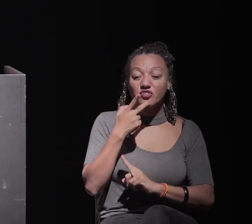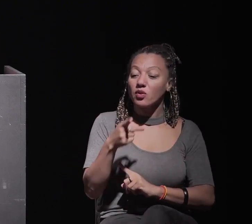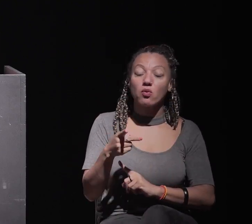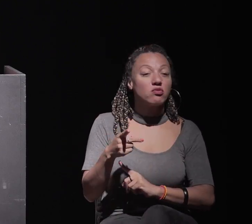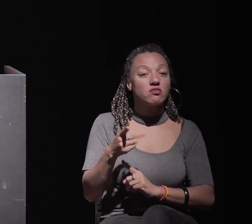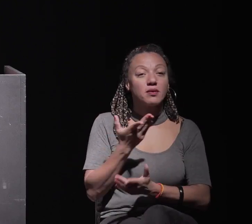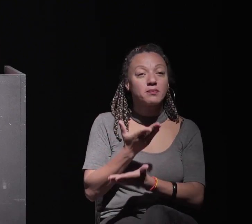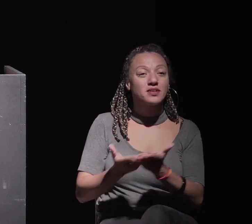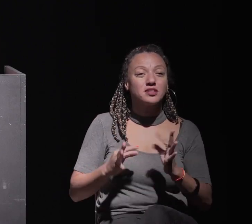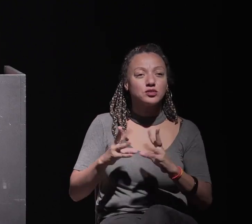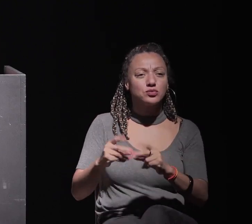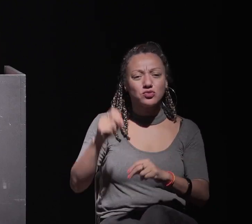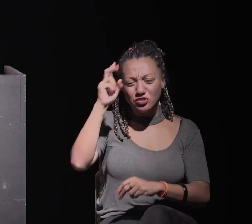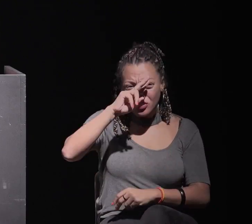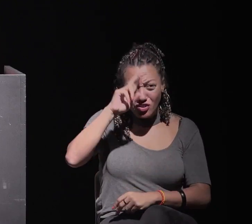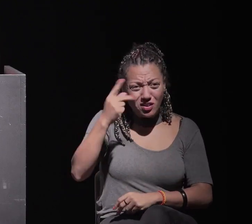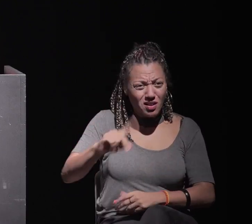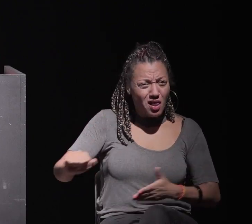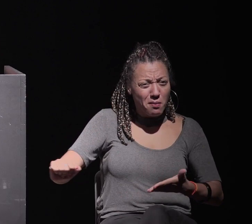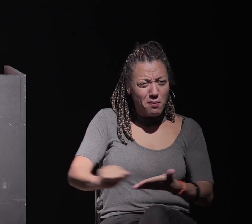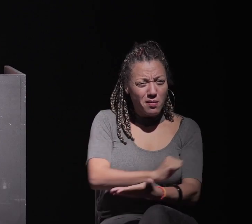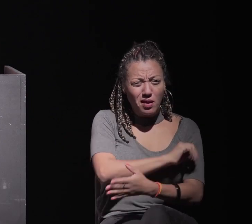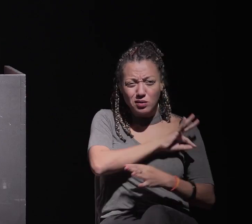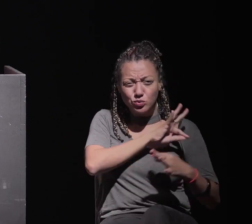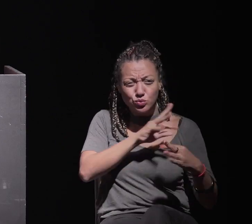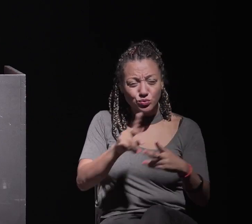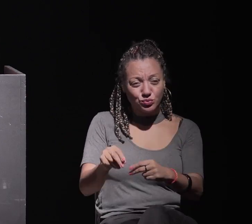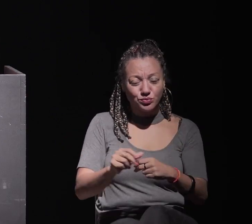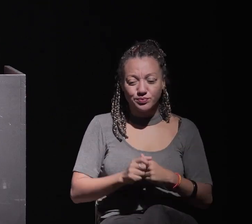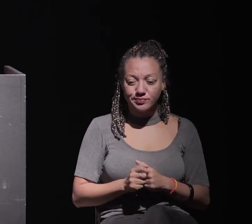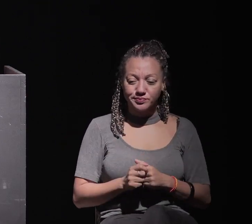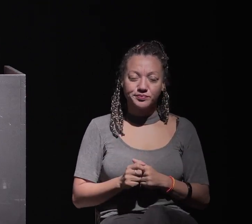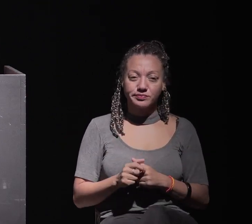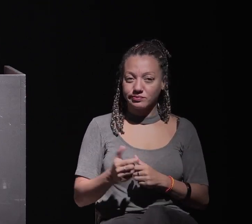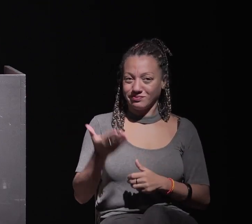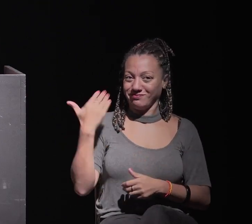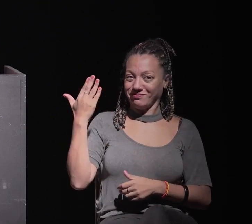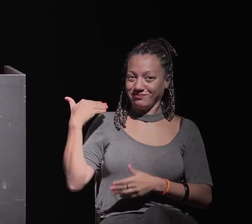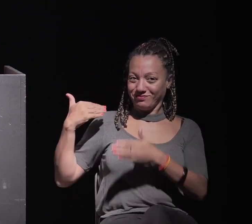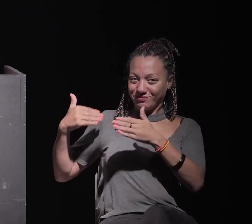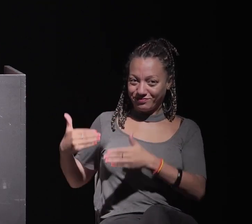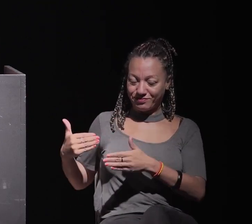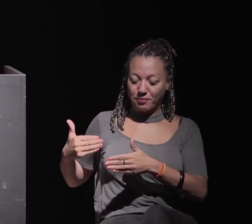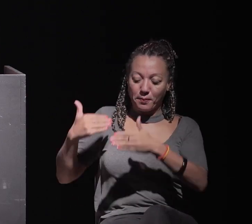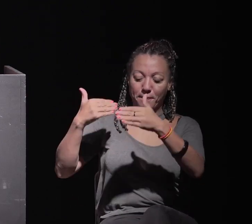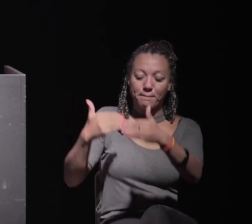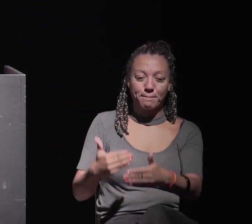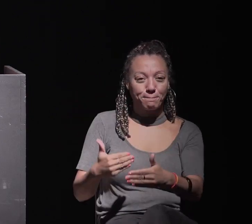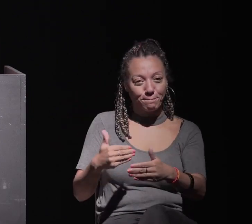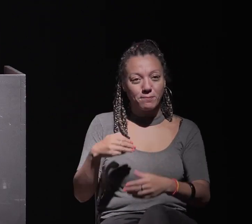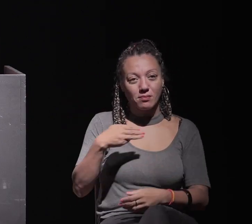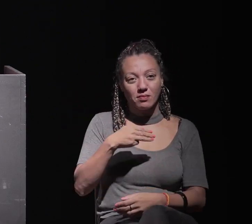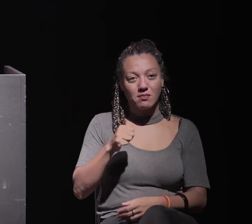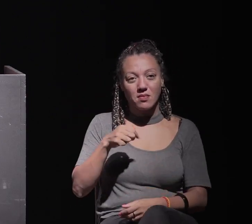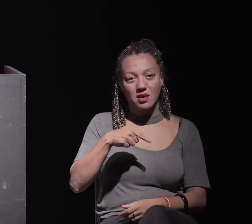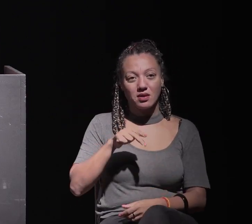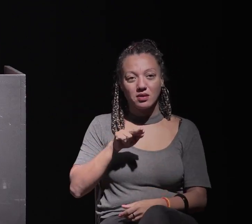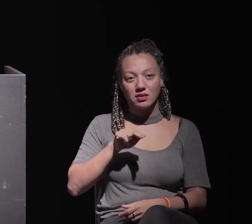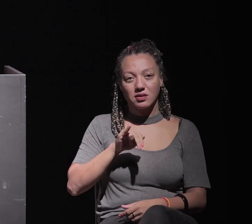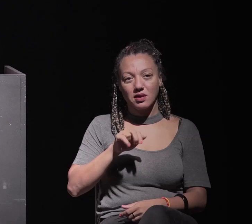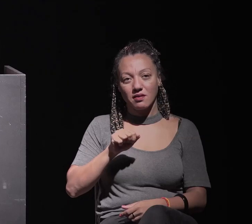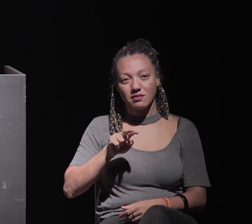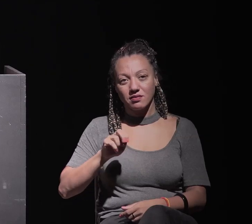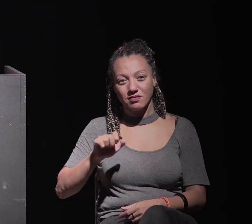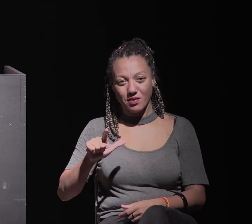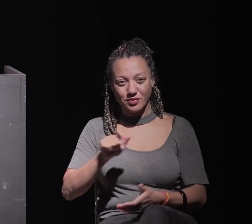memória. Vamos dar um pulo aí de vários séculos. Maquiavel. Maquiavel, quando vai escrever O